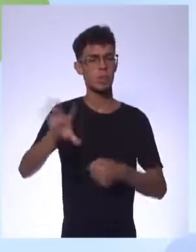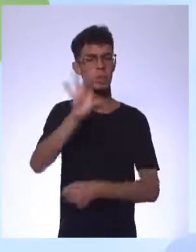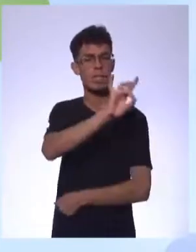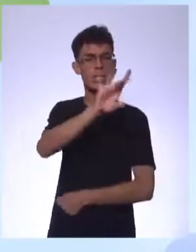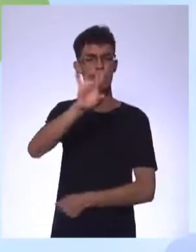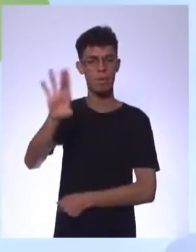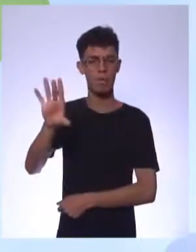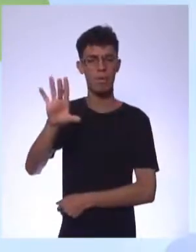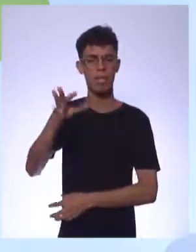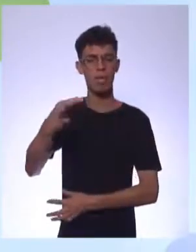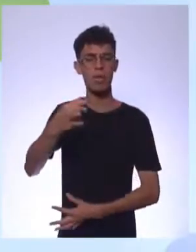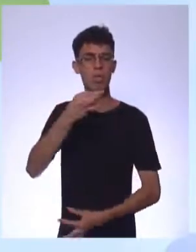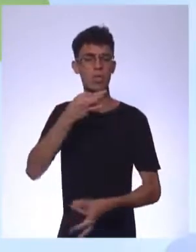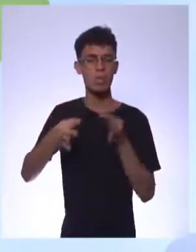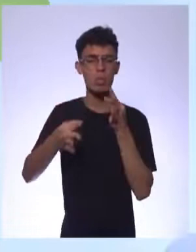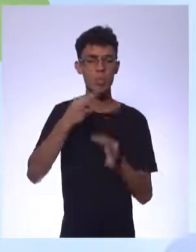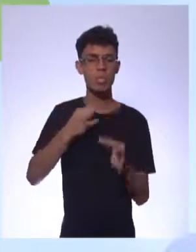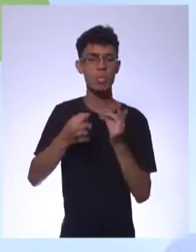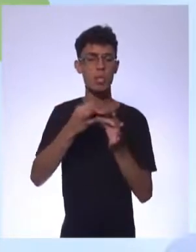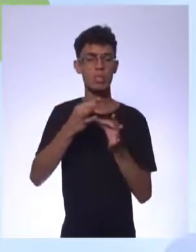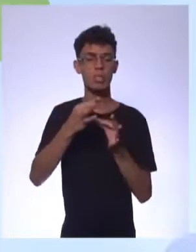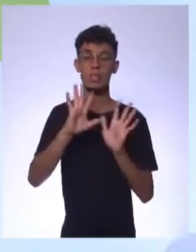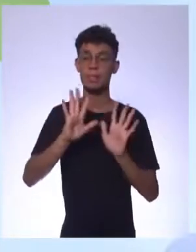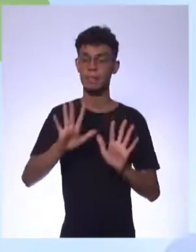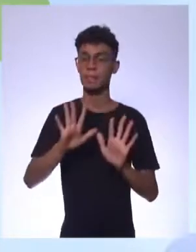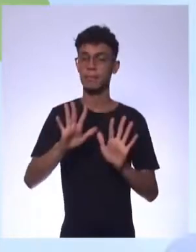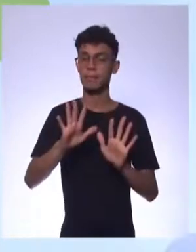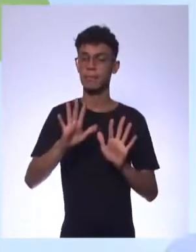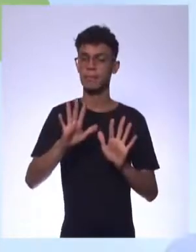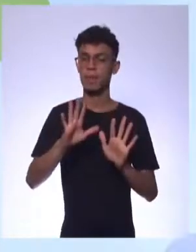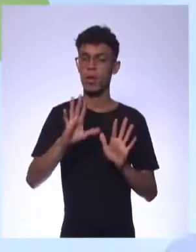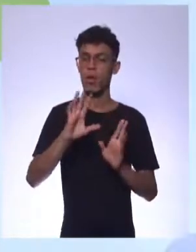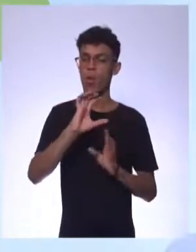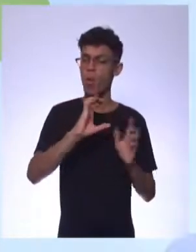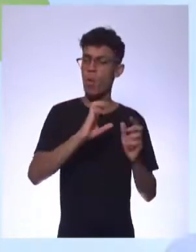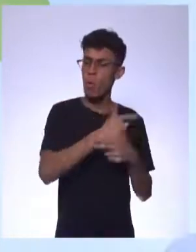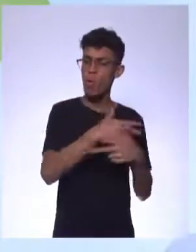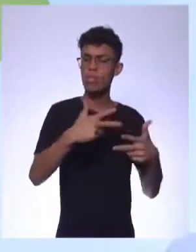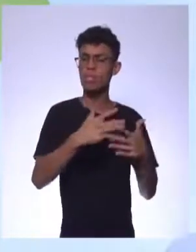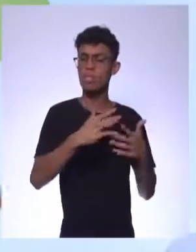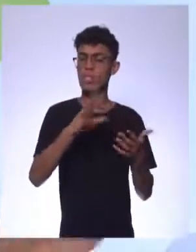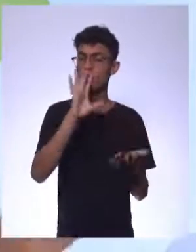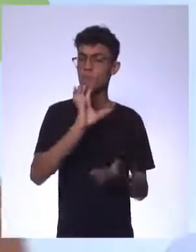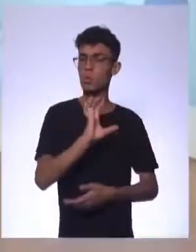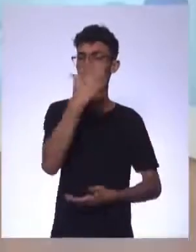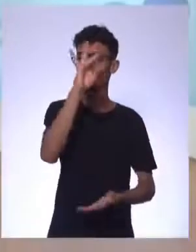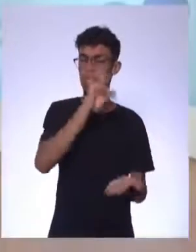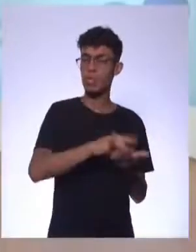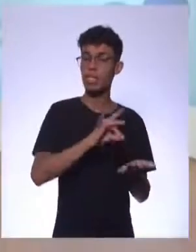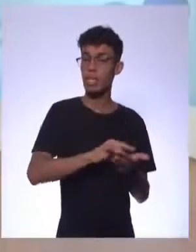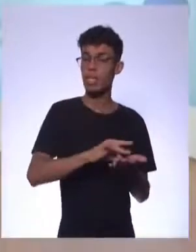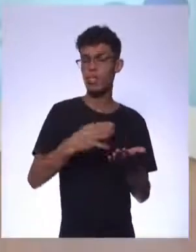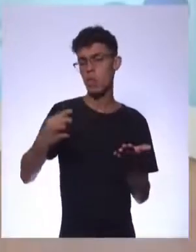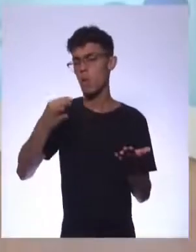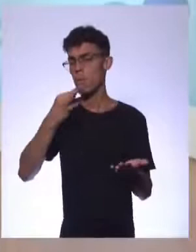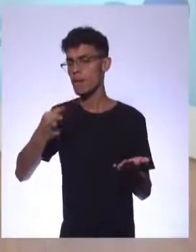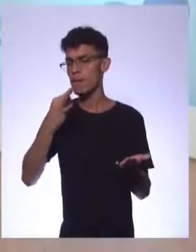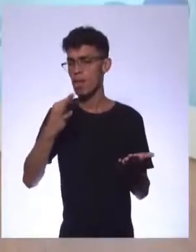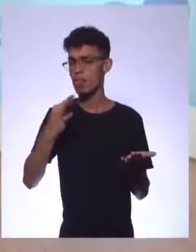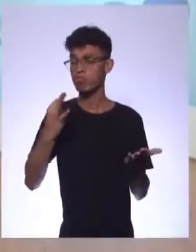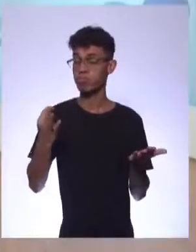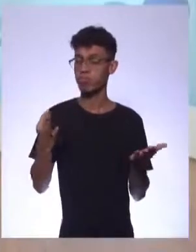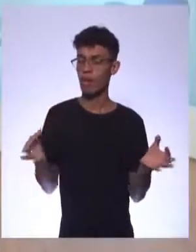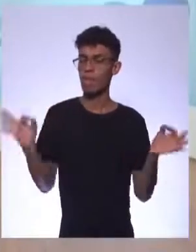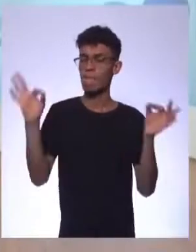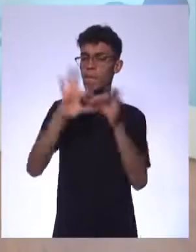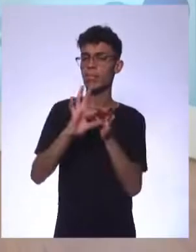são fatos, transformando fatos em opiniões, é complicadíssimo. Então, temos que diferenciar fato de opinião. Há pessoas que transformam opiniões em fato,